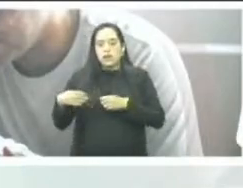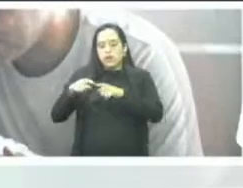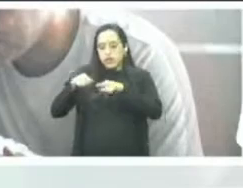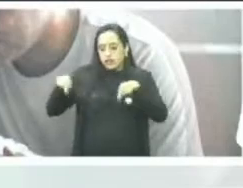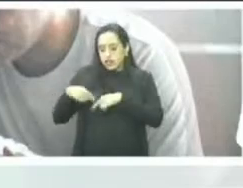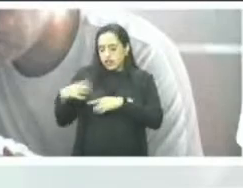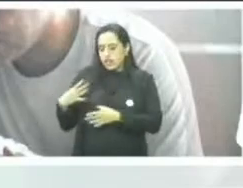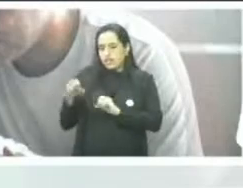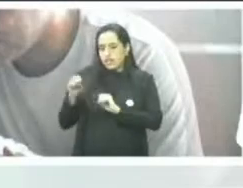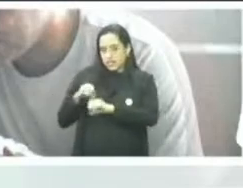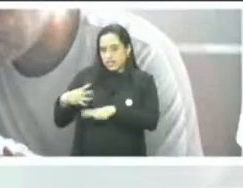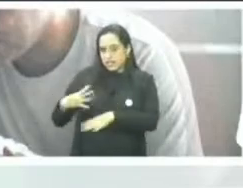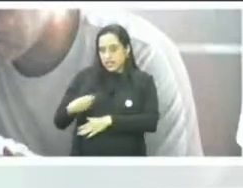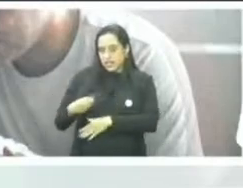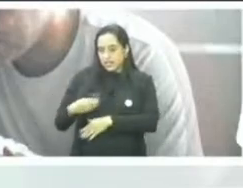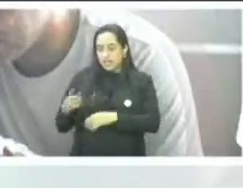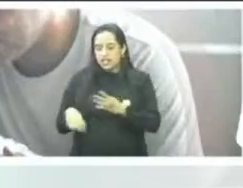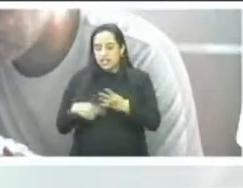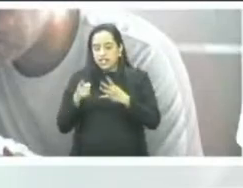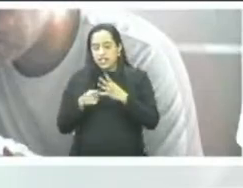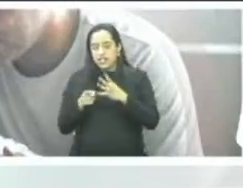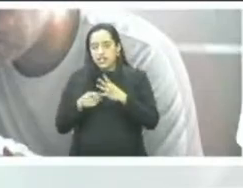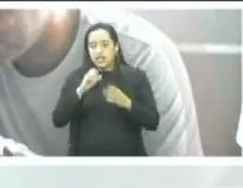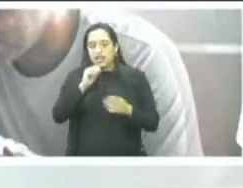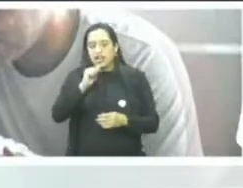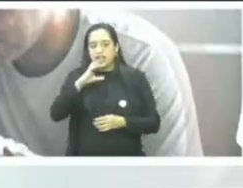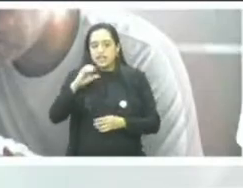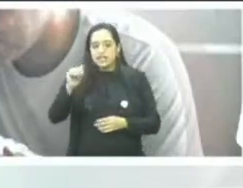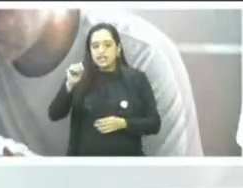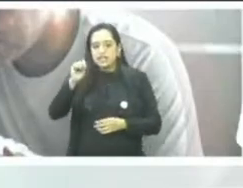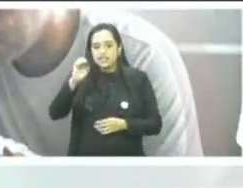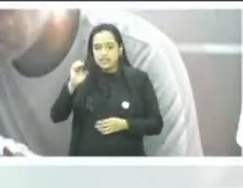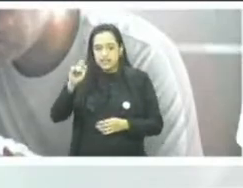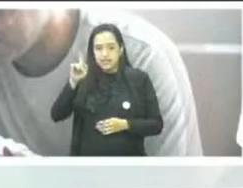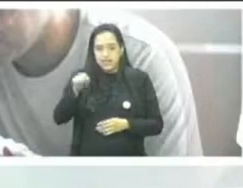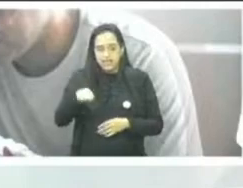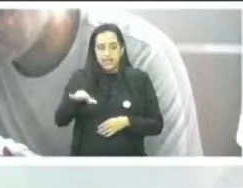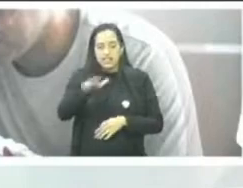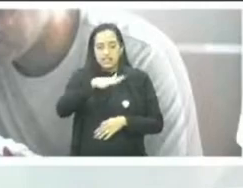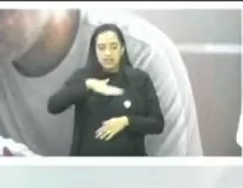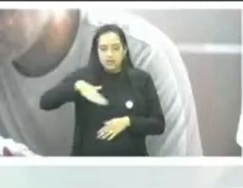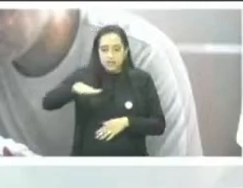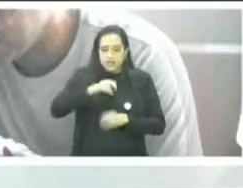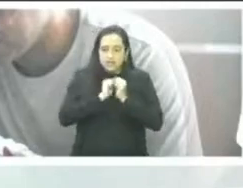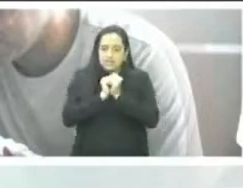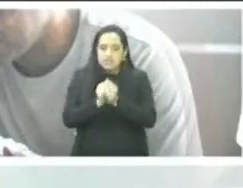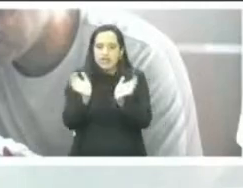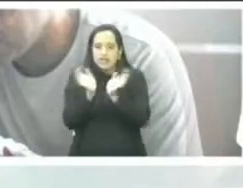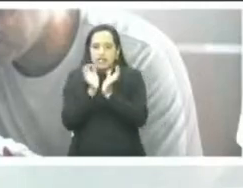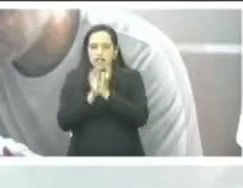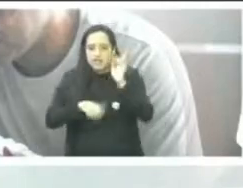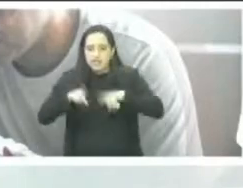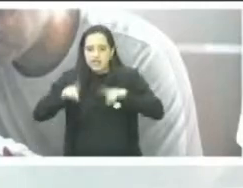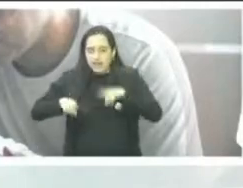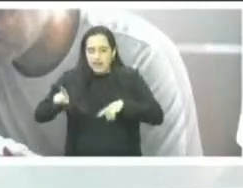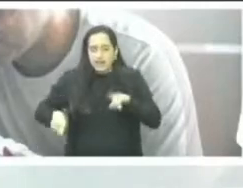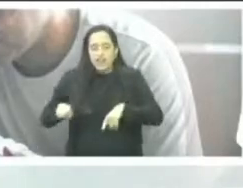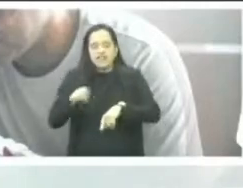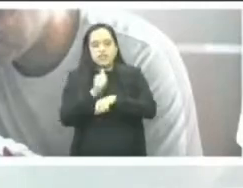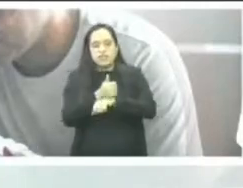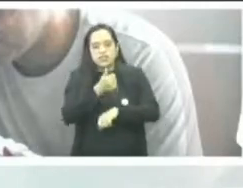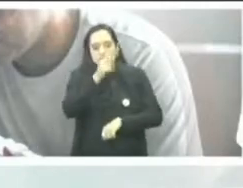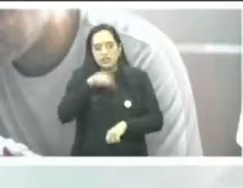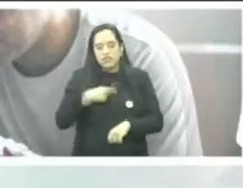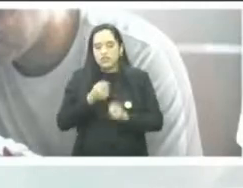quarto momento, o ASEG, que é esse ambulatório de segmento com a equipe multidisciplinar, onde nós acompanhamos